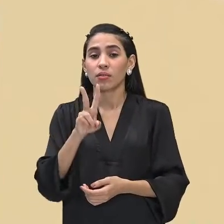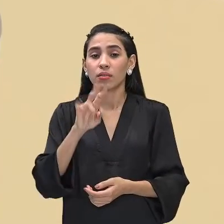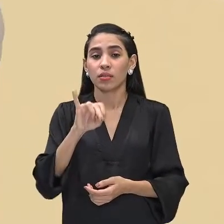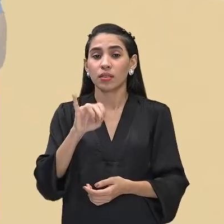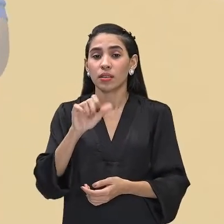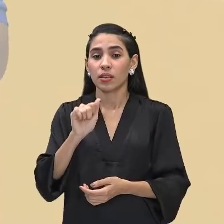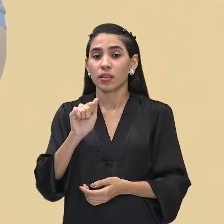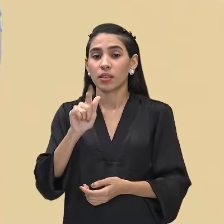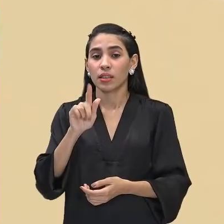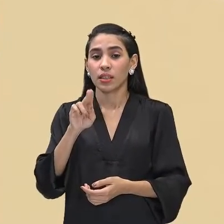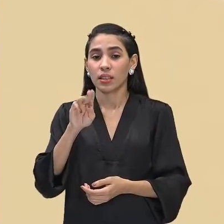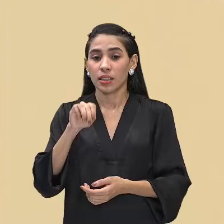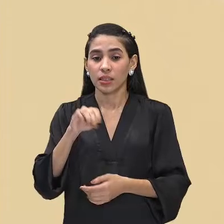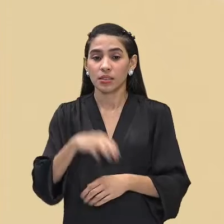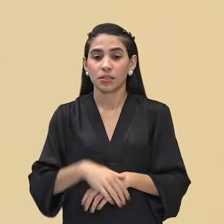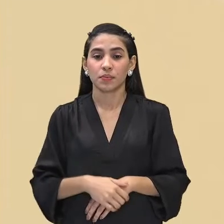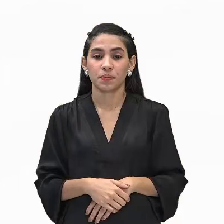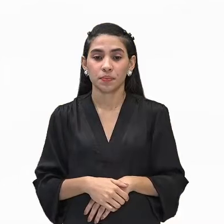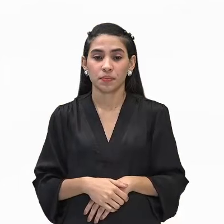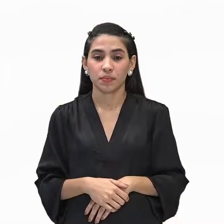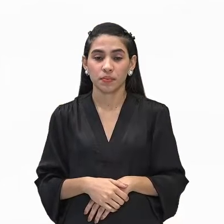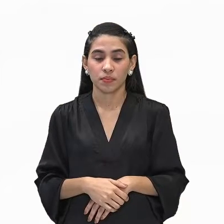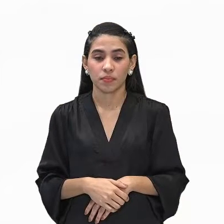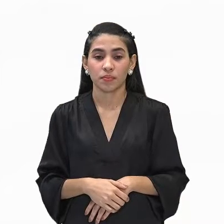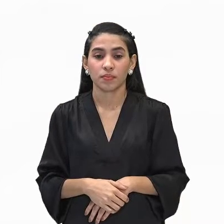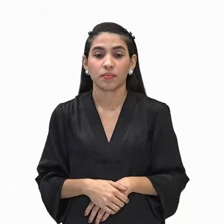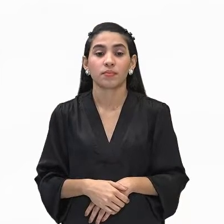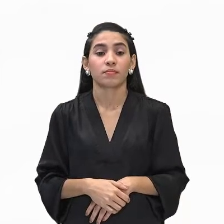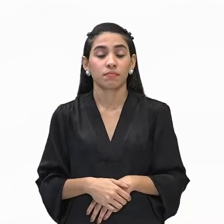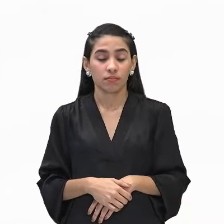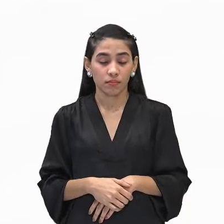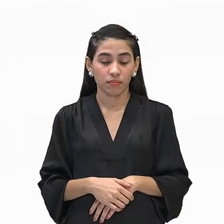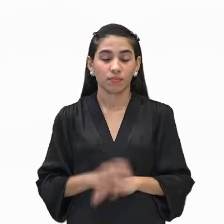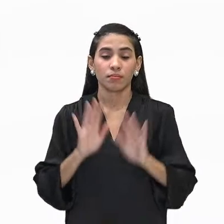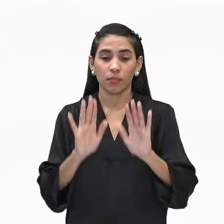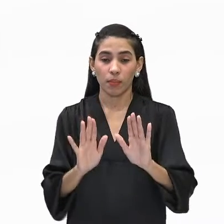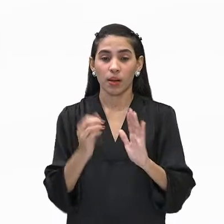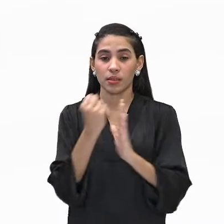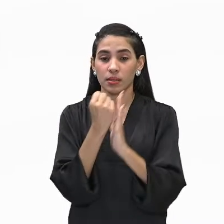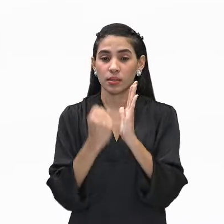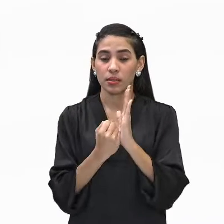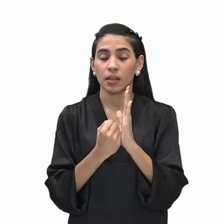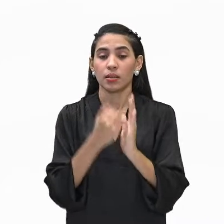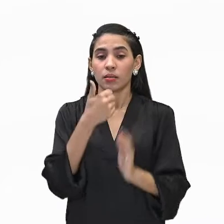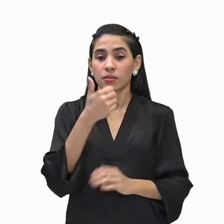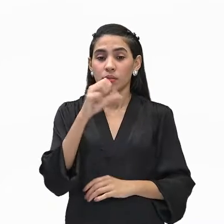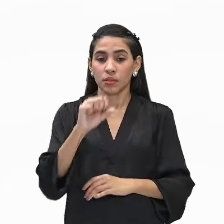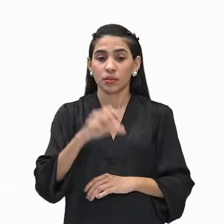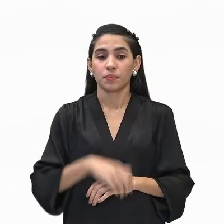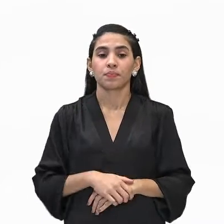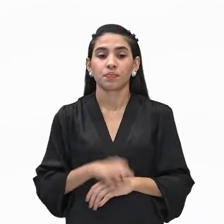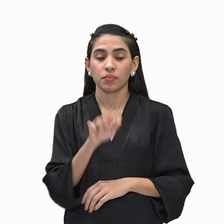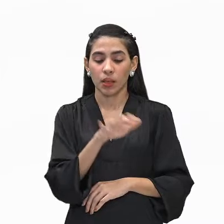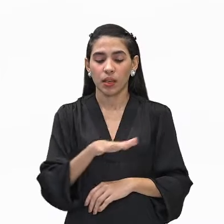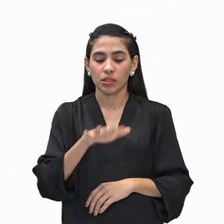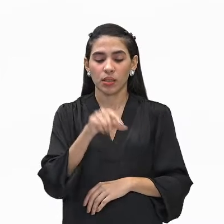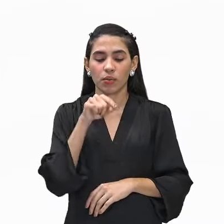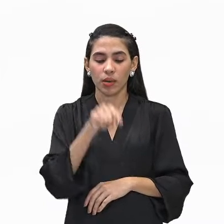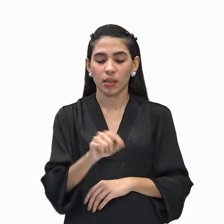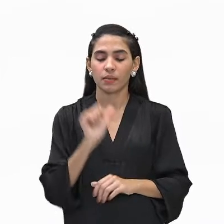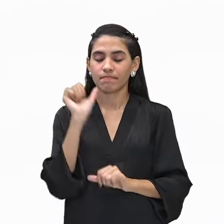não lembrou, depois você vai lembrar. Continuando. Particularmente no século XIX, a região sofreu uma